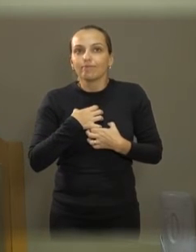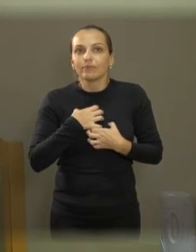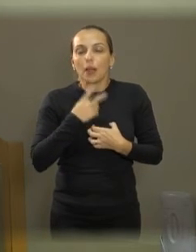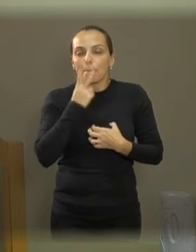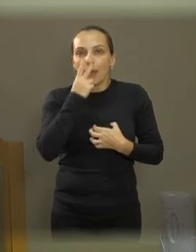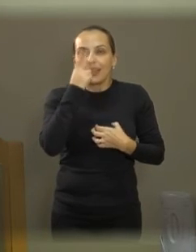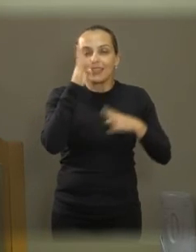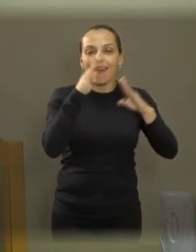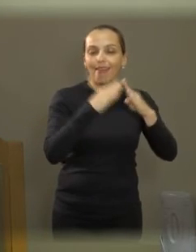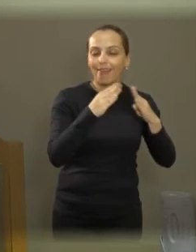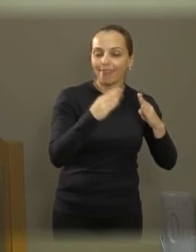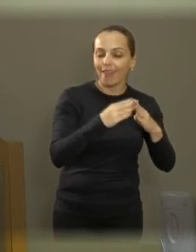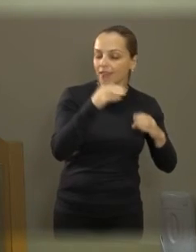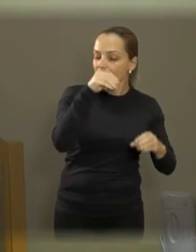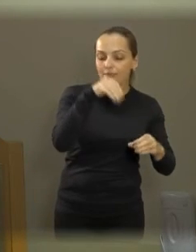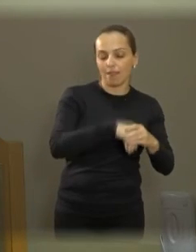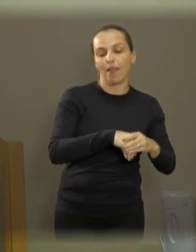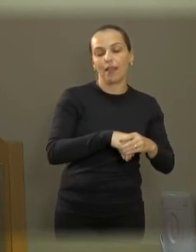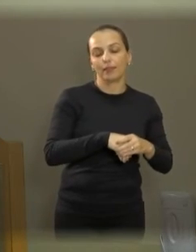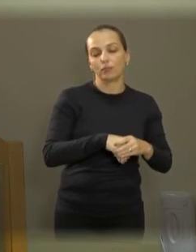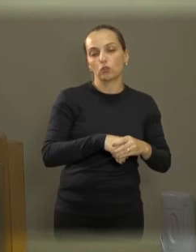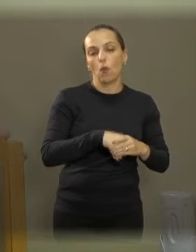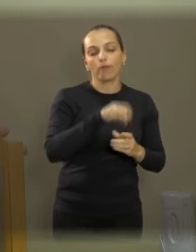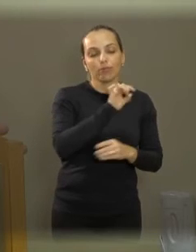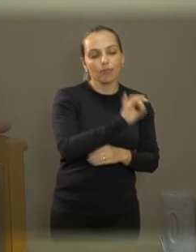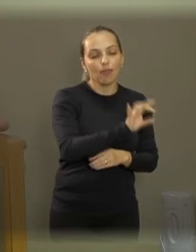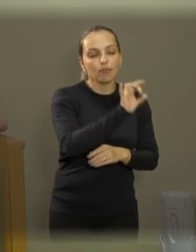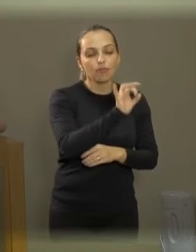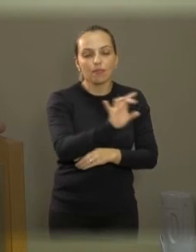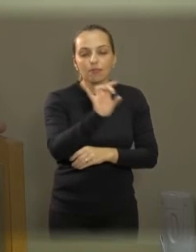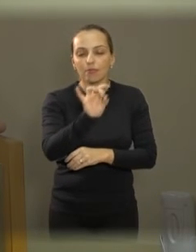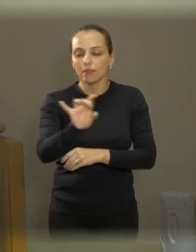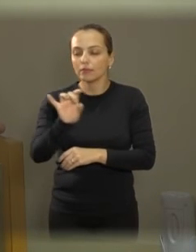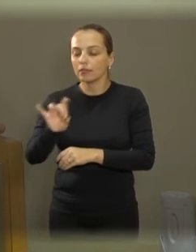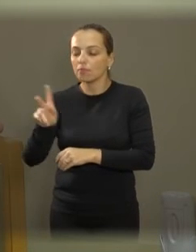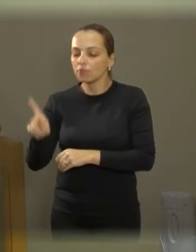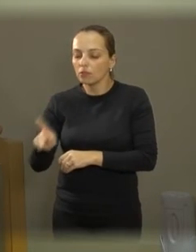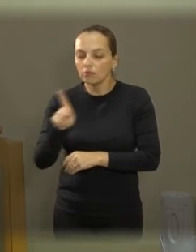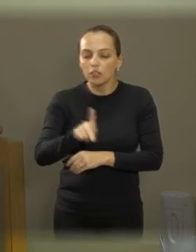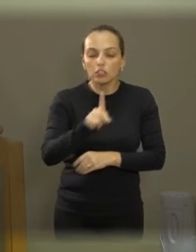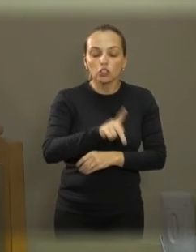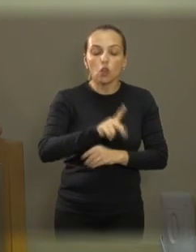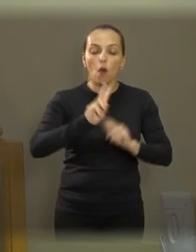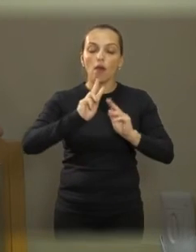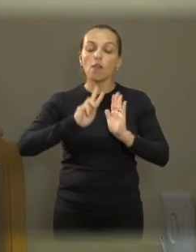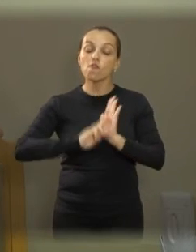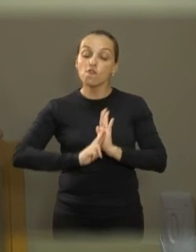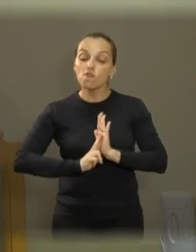E tomei esses professores como referência.